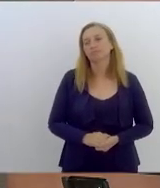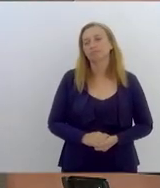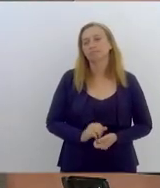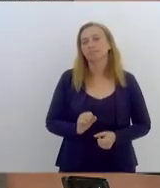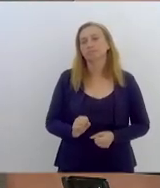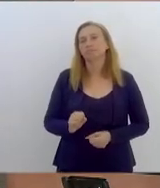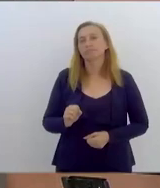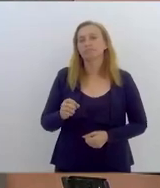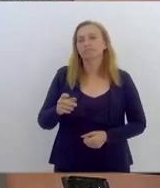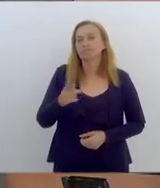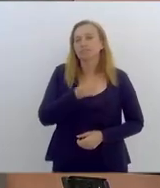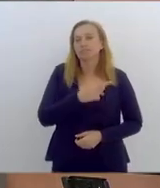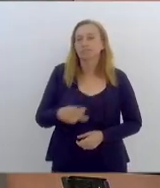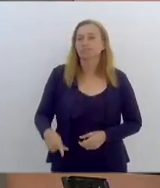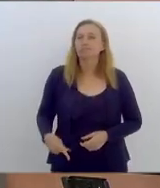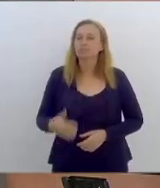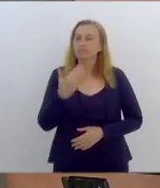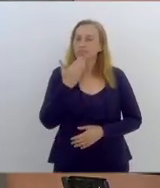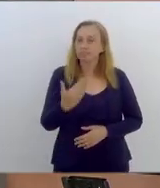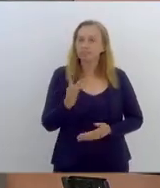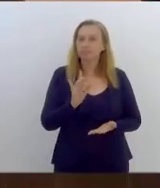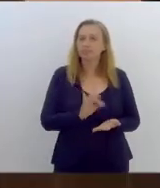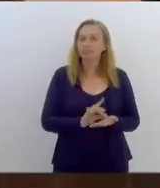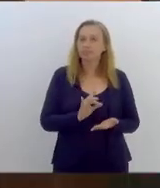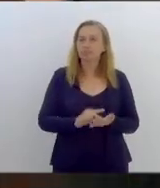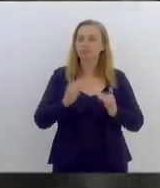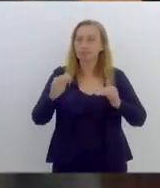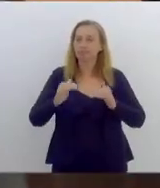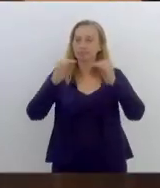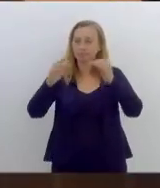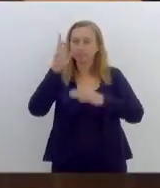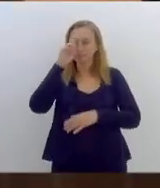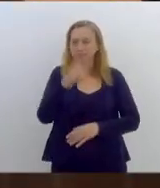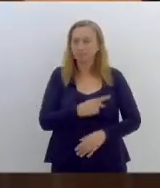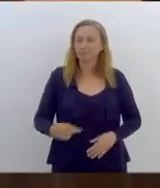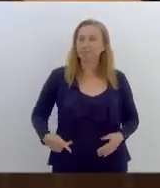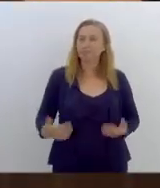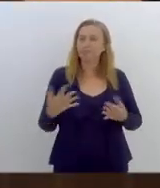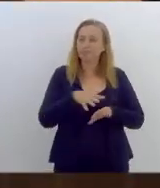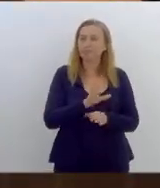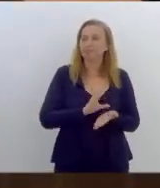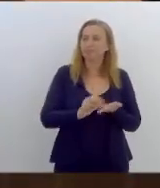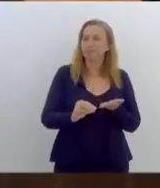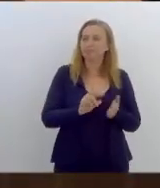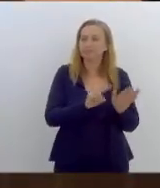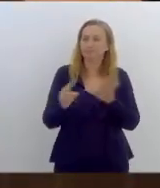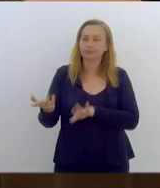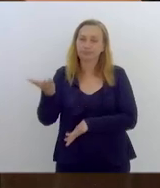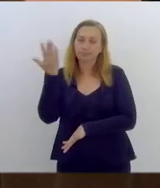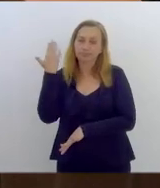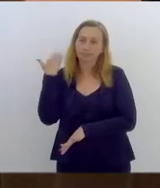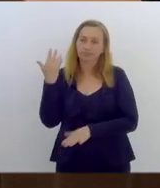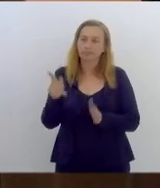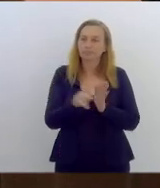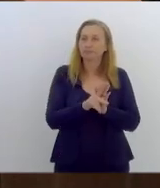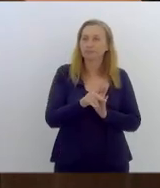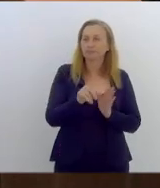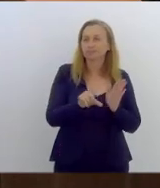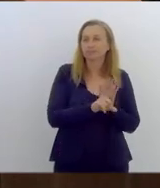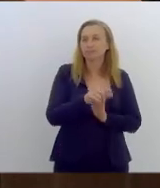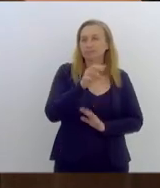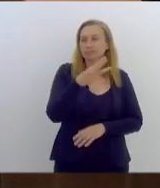Presidente, na verdade é uma solicitação à Vossa Excelência. Eu fiz um pedido de inclusão em pauta na semana passada do projeto de